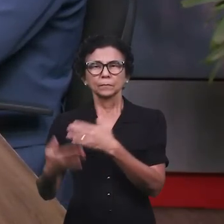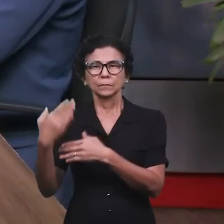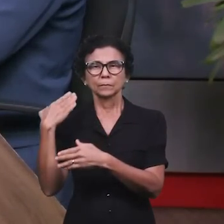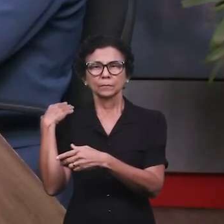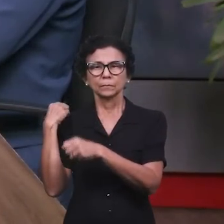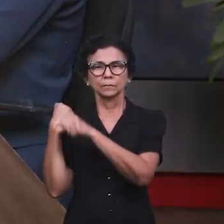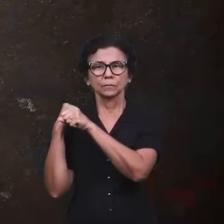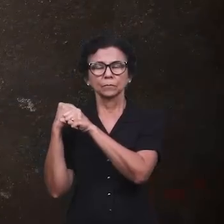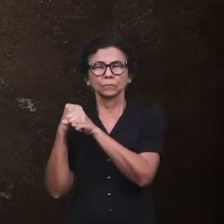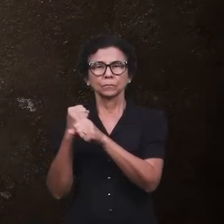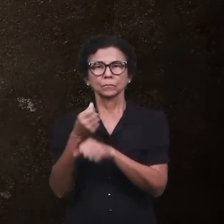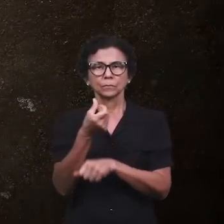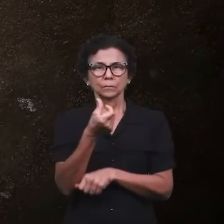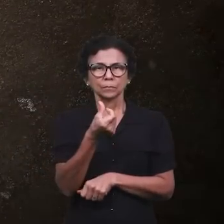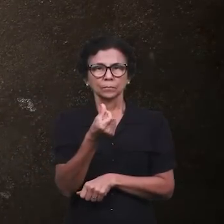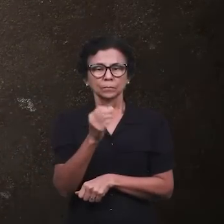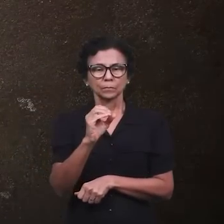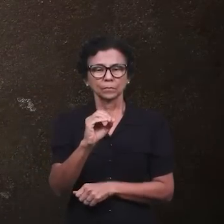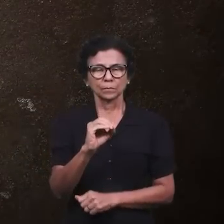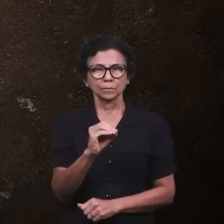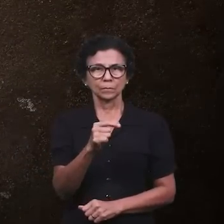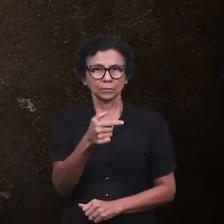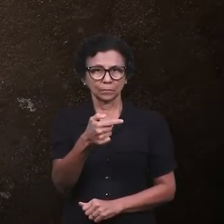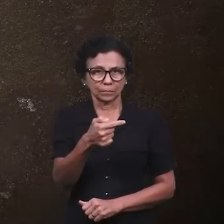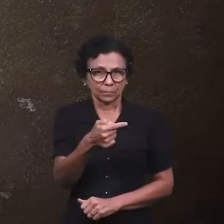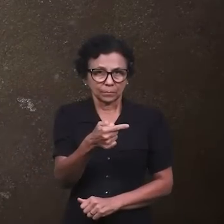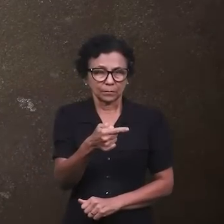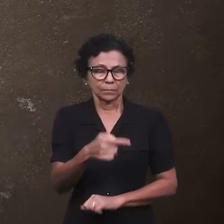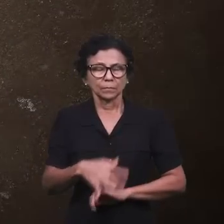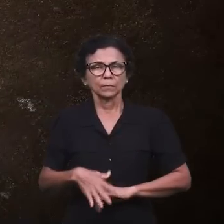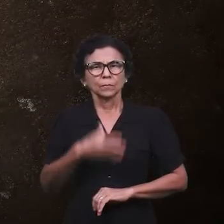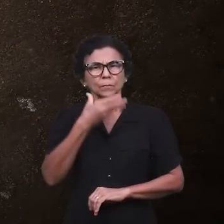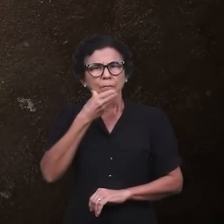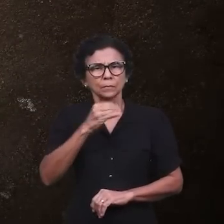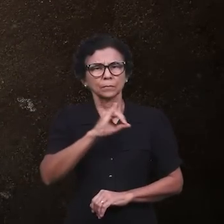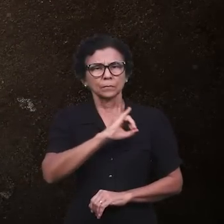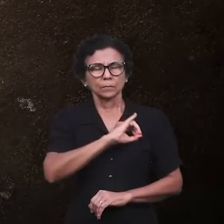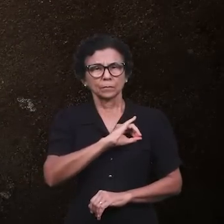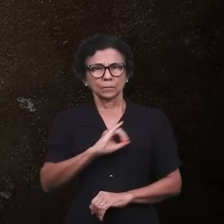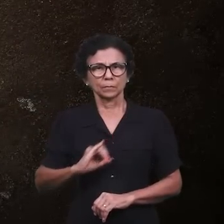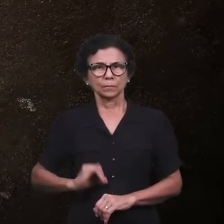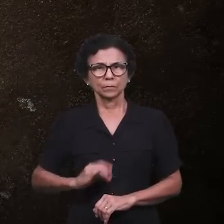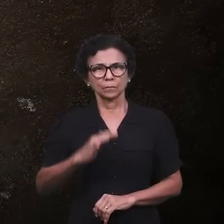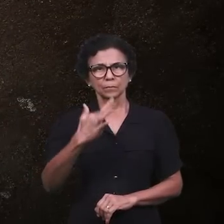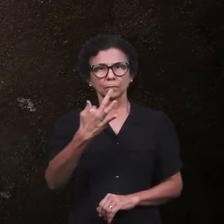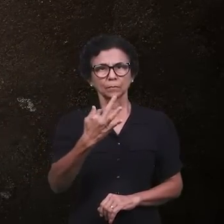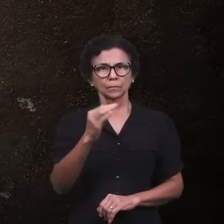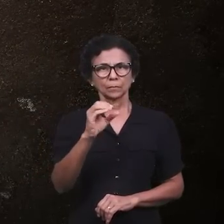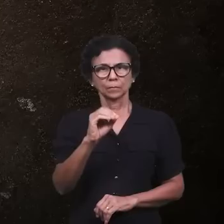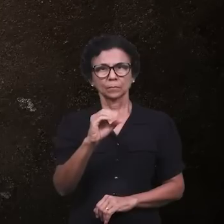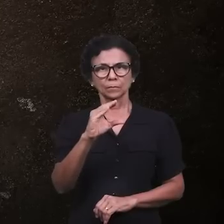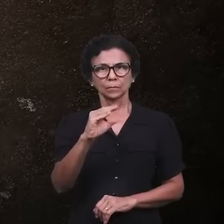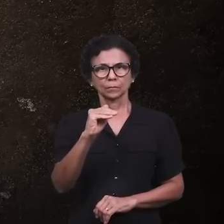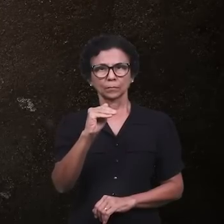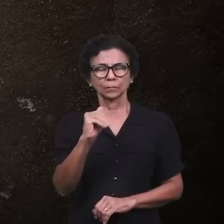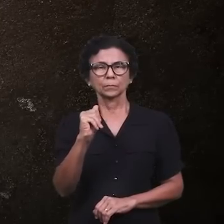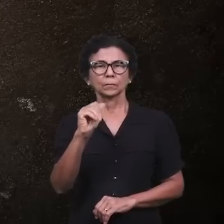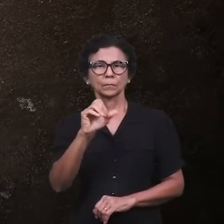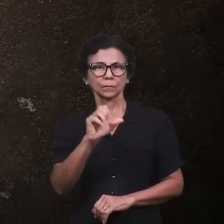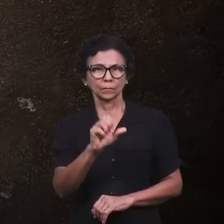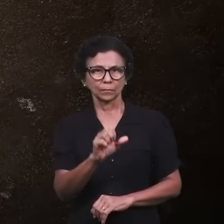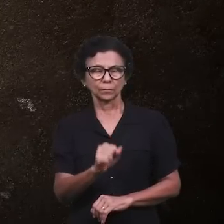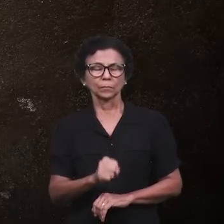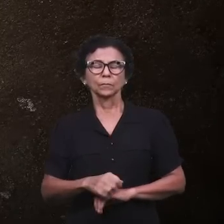607, o então imperador Focas, ele declara o bispo de Roma